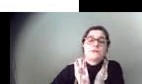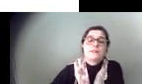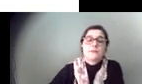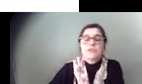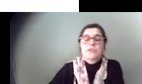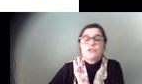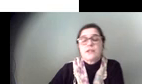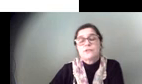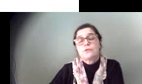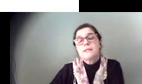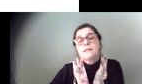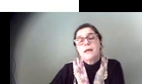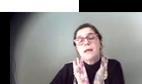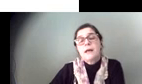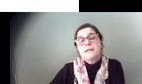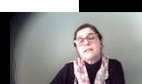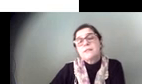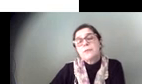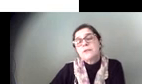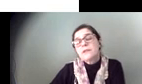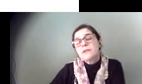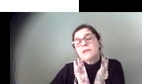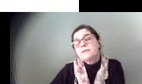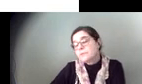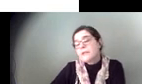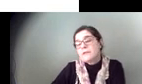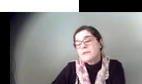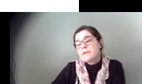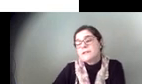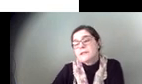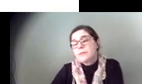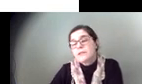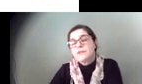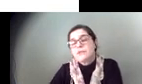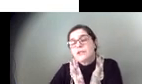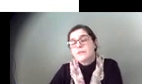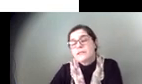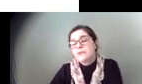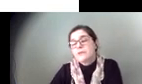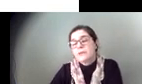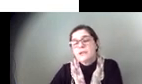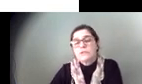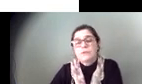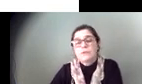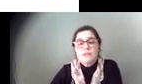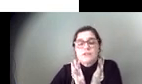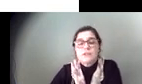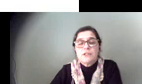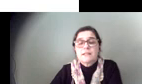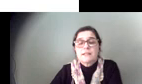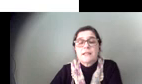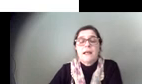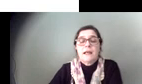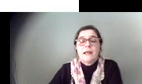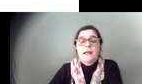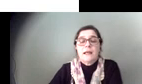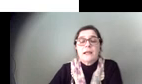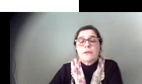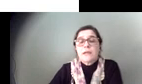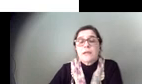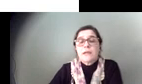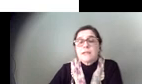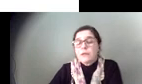que eles vão fazer para retirar essas turmas, mas nesse momento elas não devem ser atribuídas porque de uma certa forma elas já foram extintas.